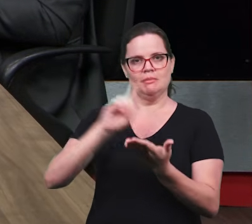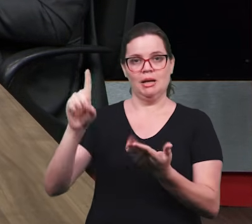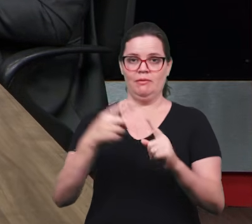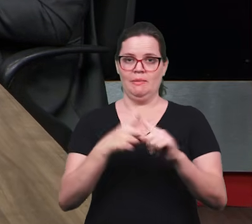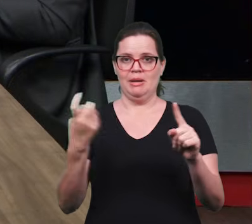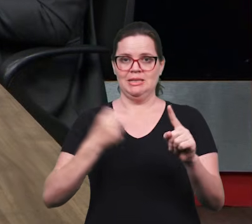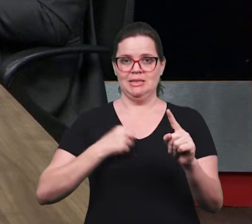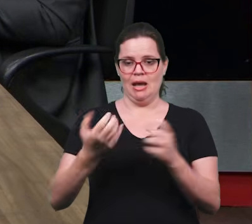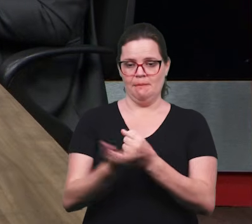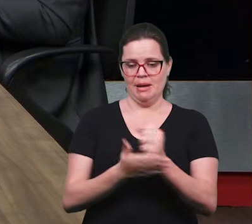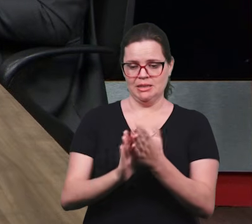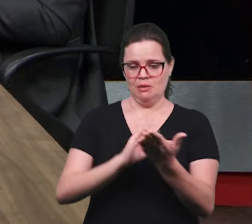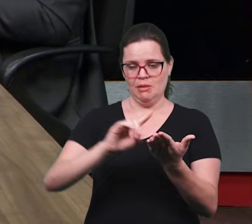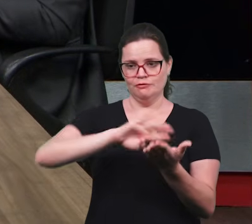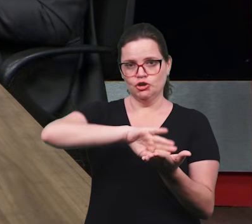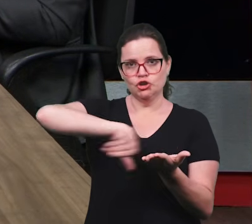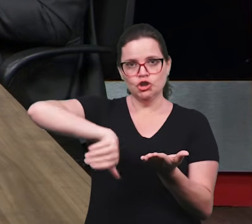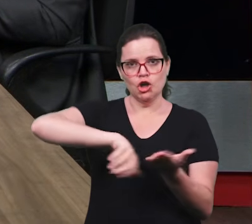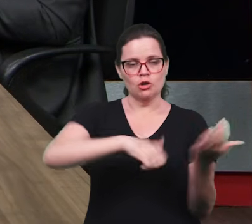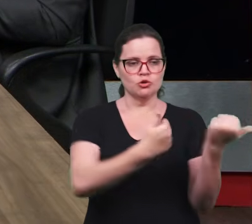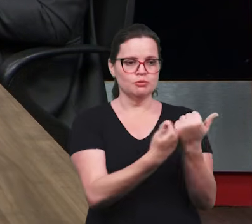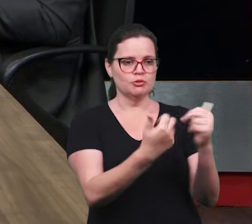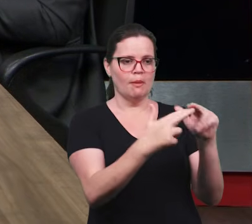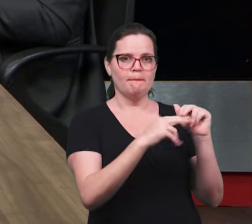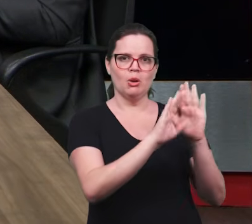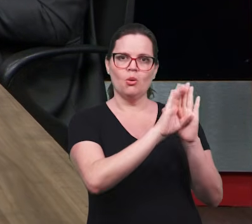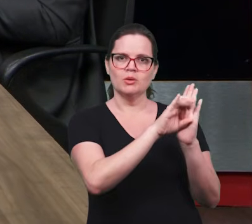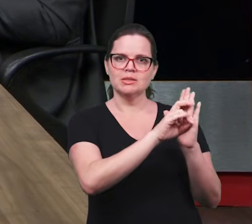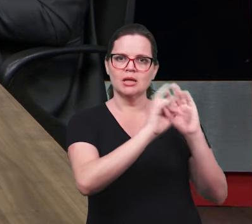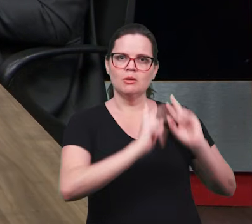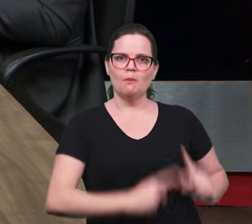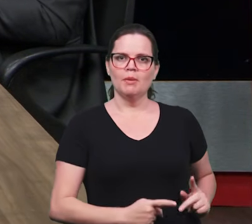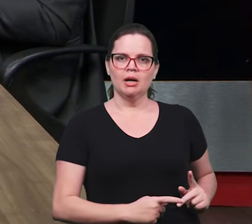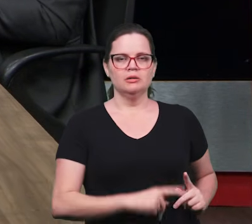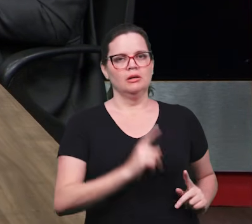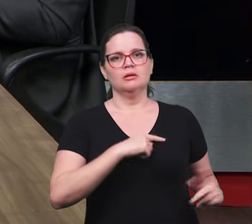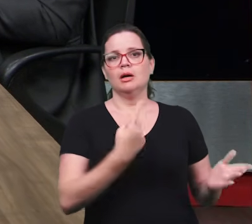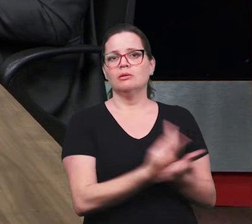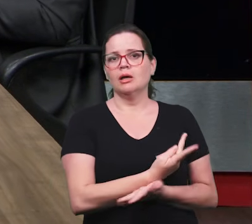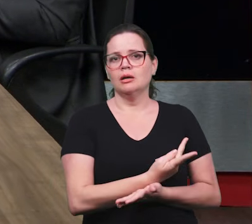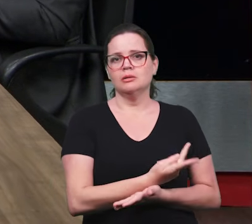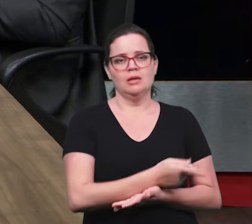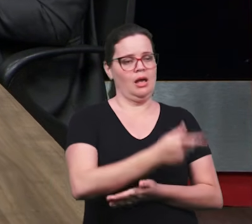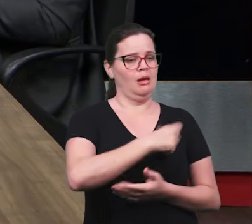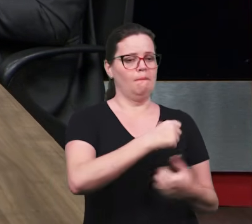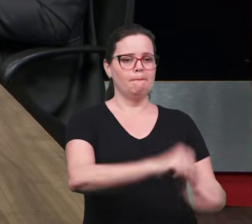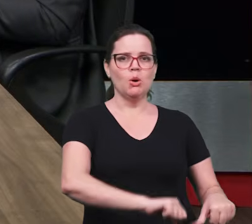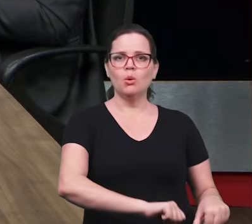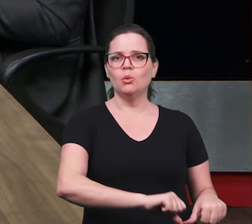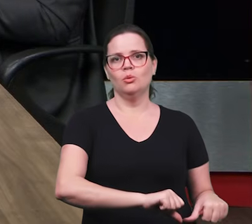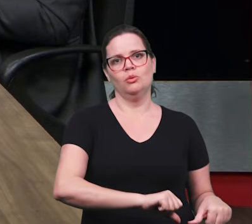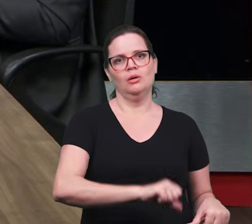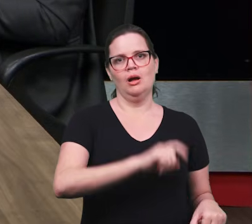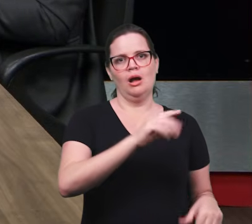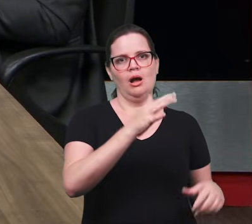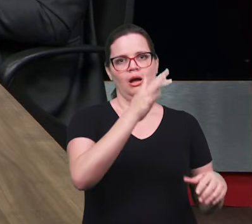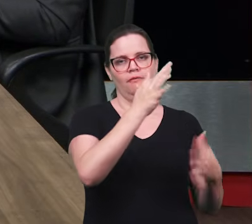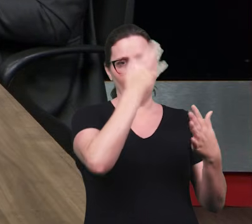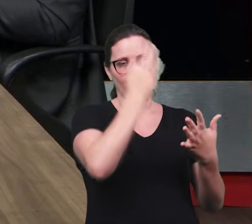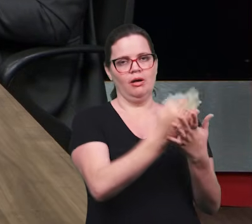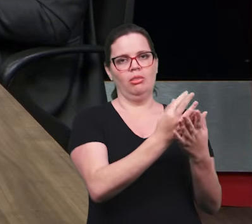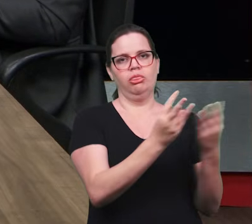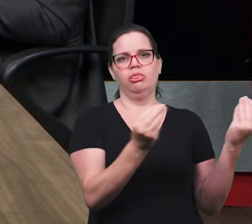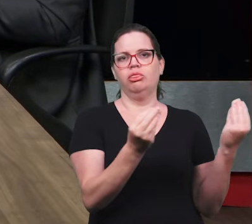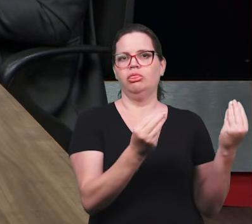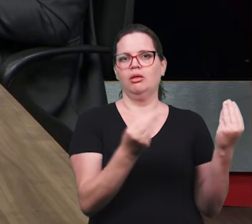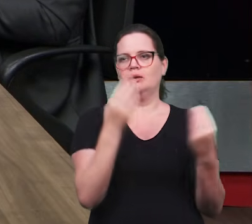conceito humano, larguei o conceito da palavra, o que aconteceu? A fé na minha vida é morta. E aí vem o naufrágio da fé. Que